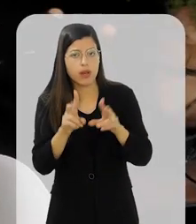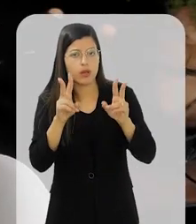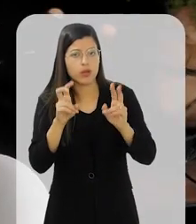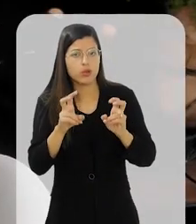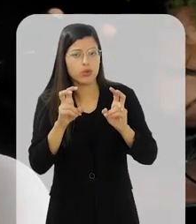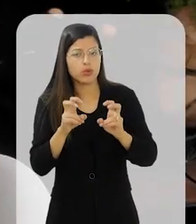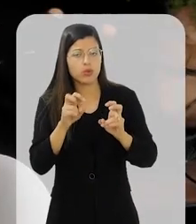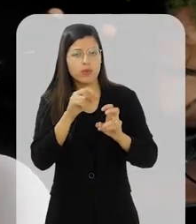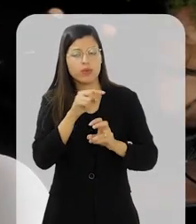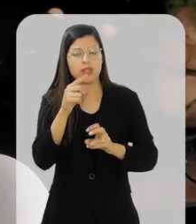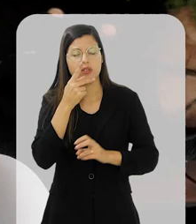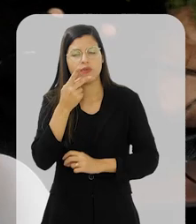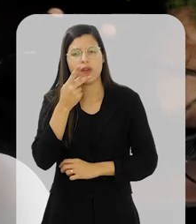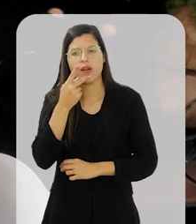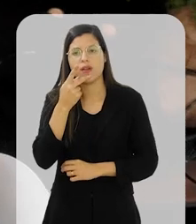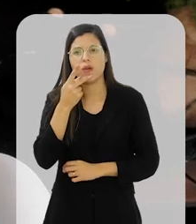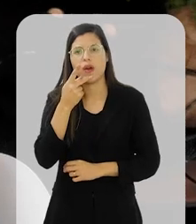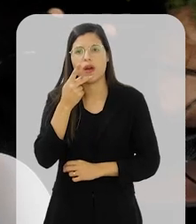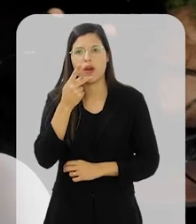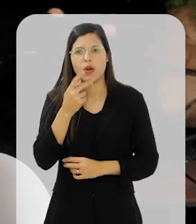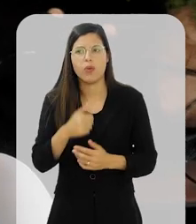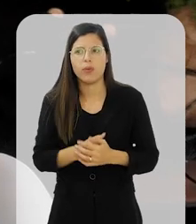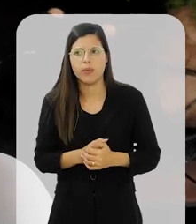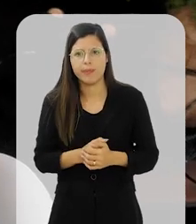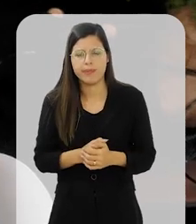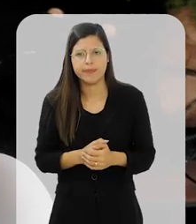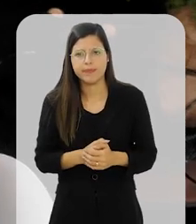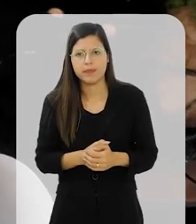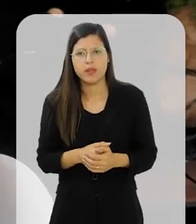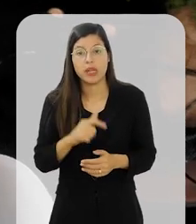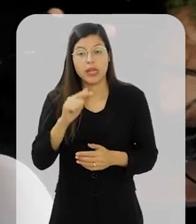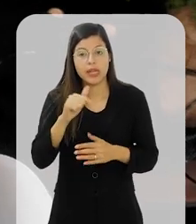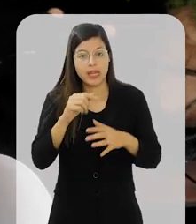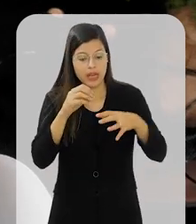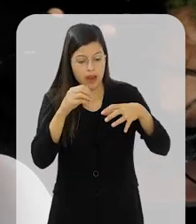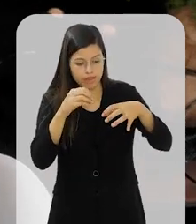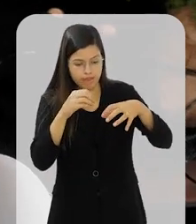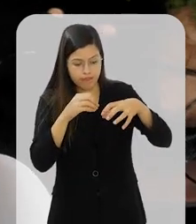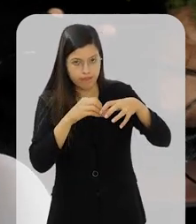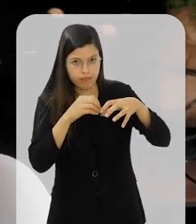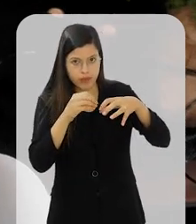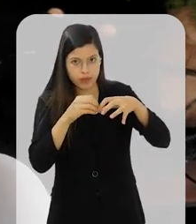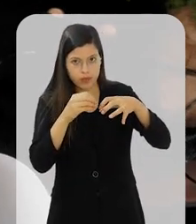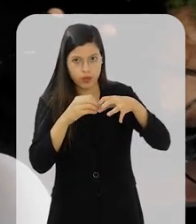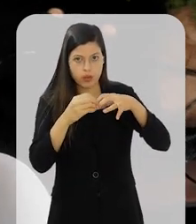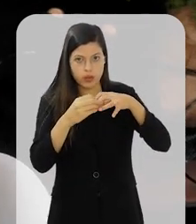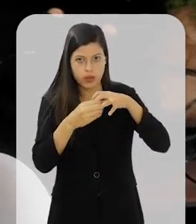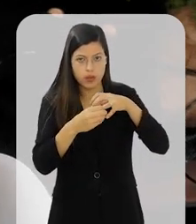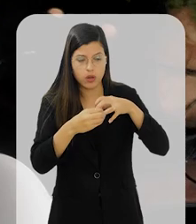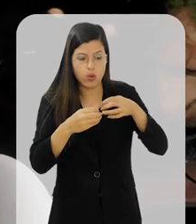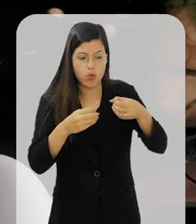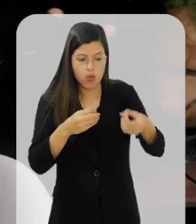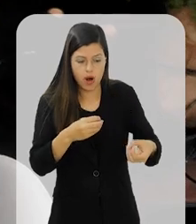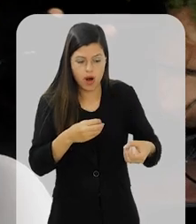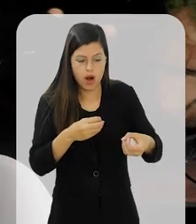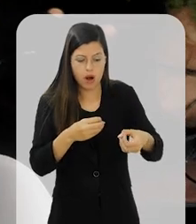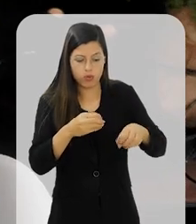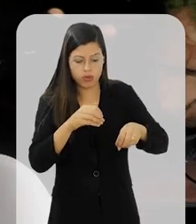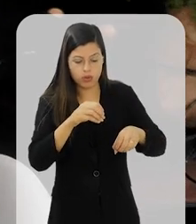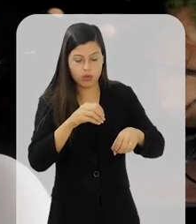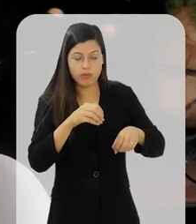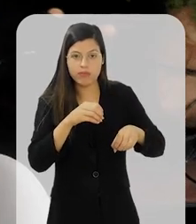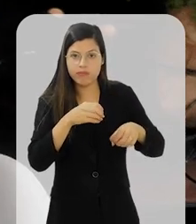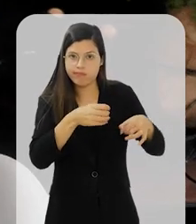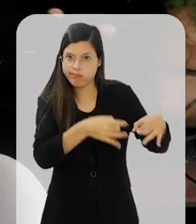em relação a essa questão que vocês falaram dele de ser uma parte do fruto que é descartada, né? A gente